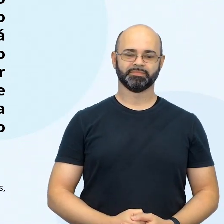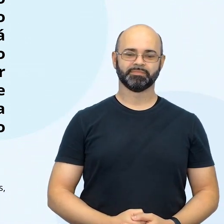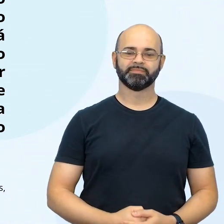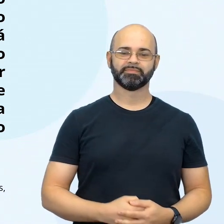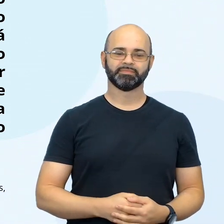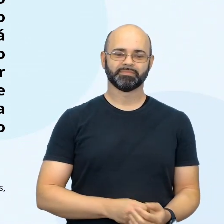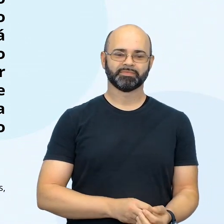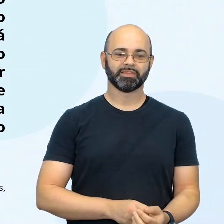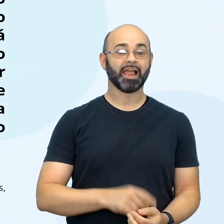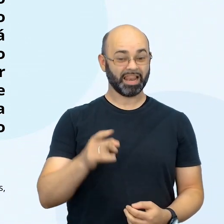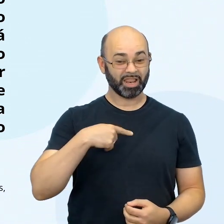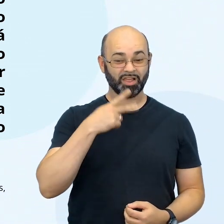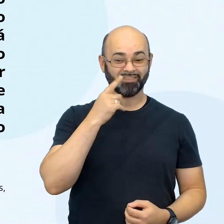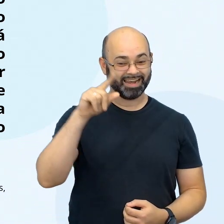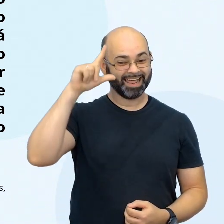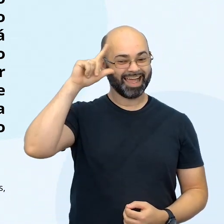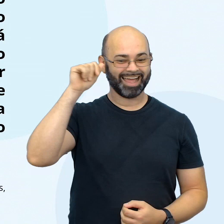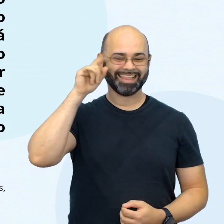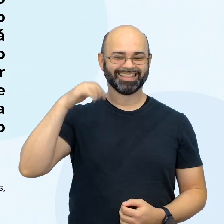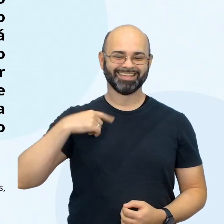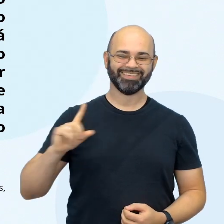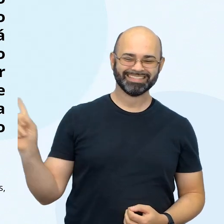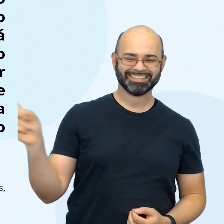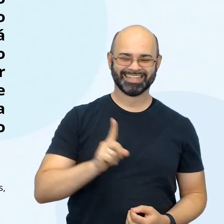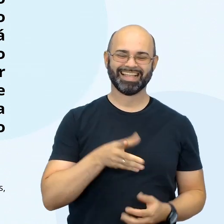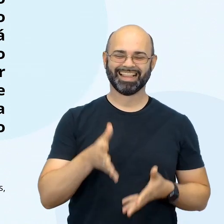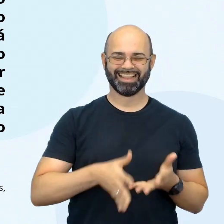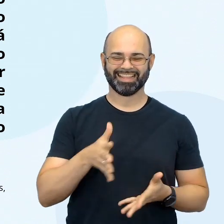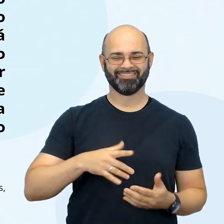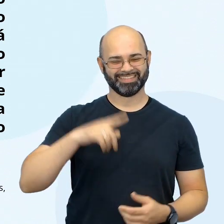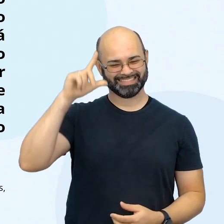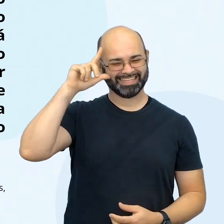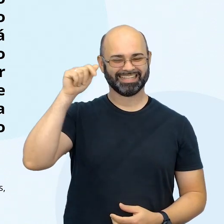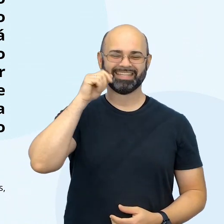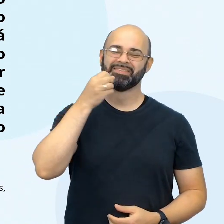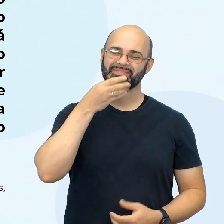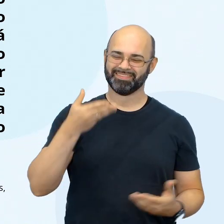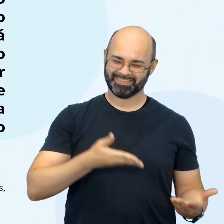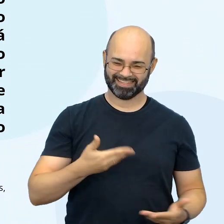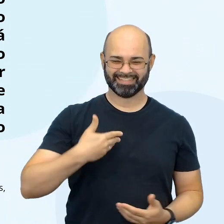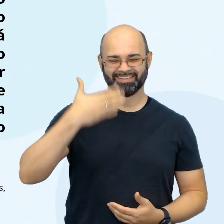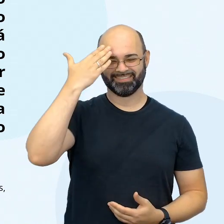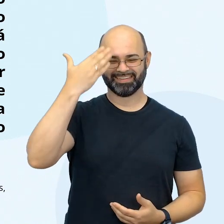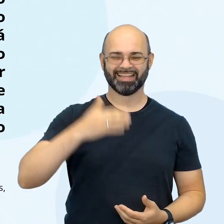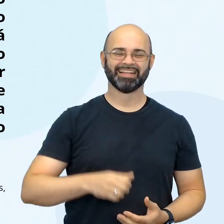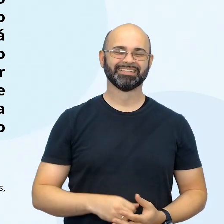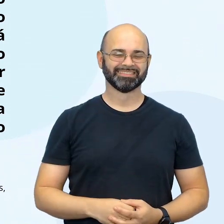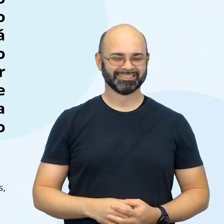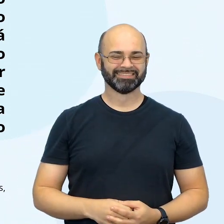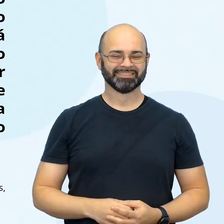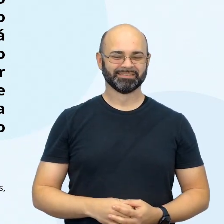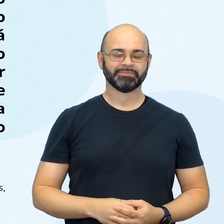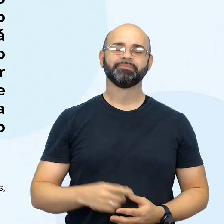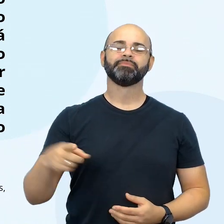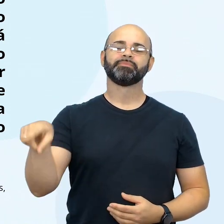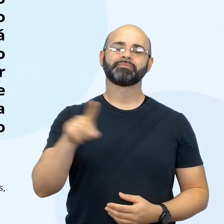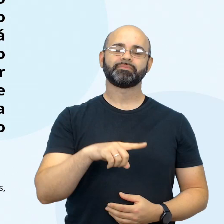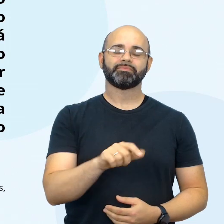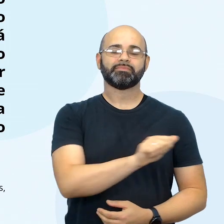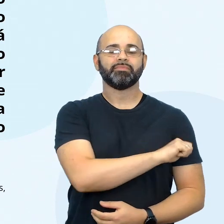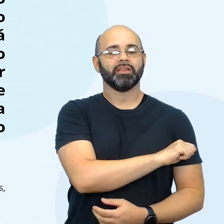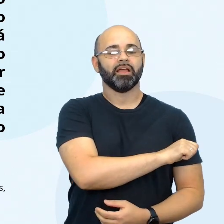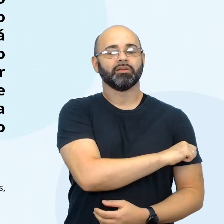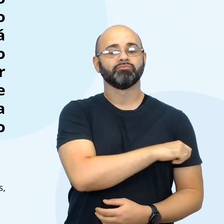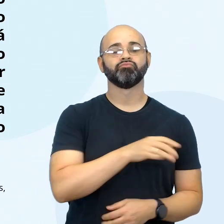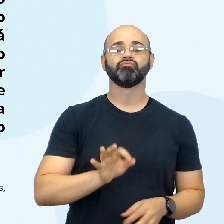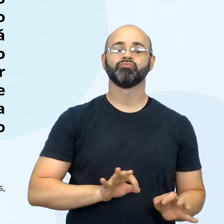falei André, entrou o André, né, para falar com a gente, Libras, olha só o André, seja bem-vindo. Como será meu vídeo? Aí tá lá, os estudantes deverão elaborar o roteiro